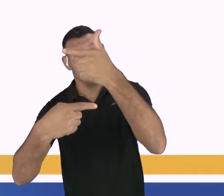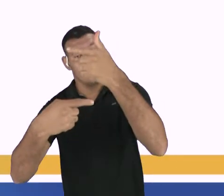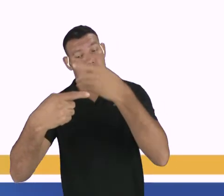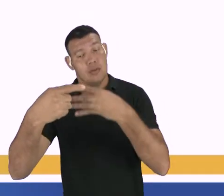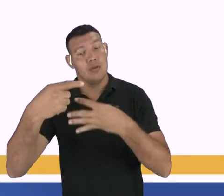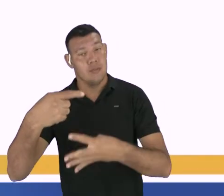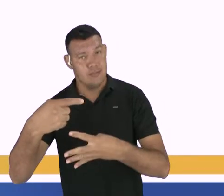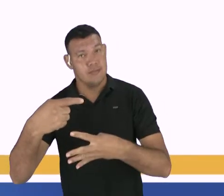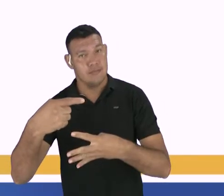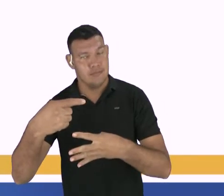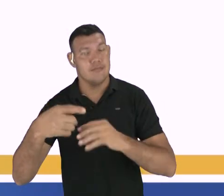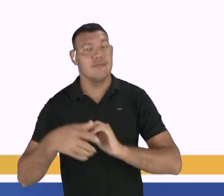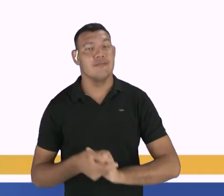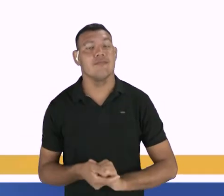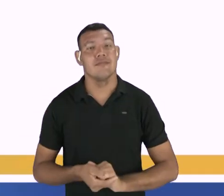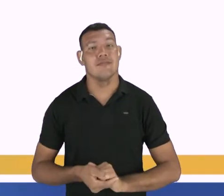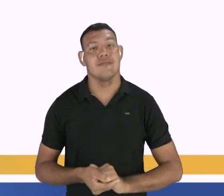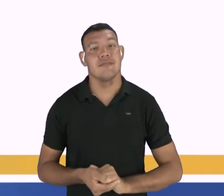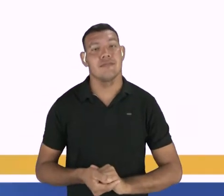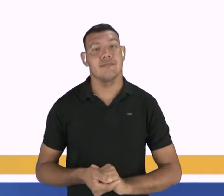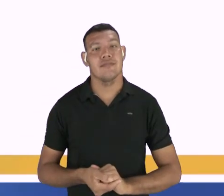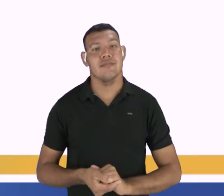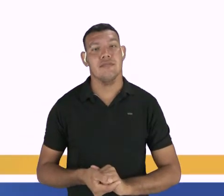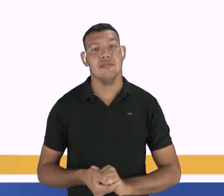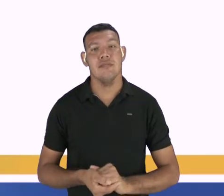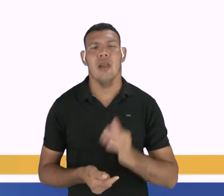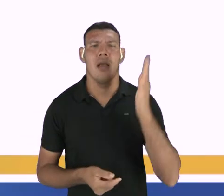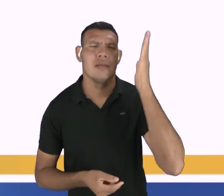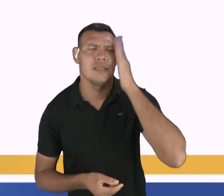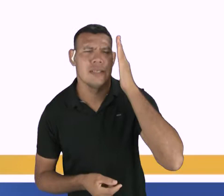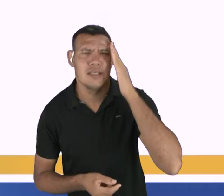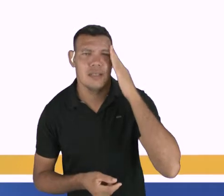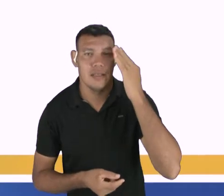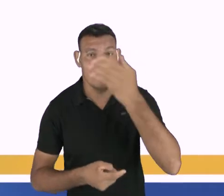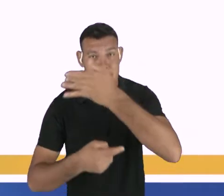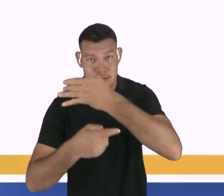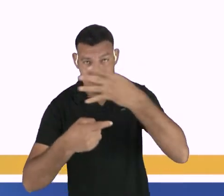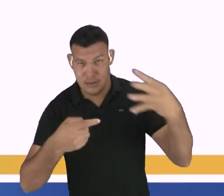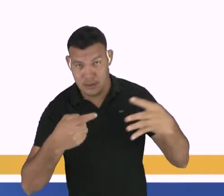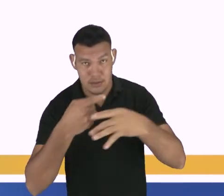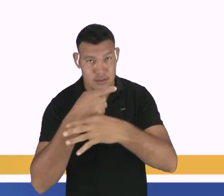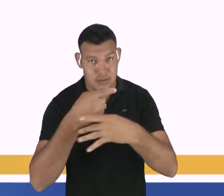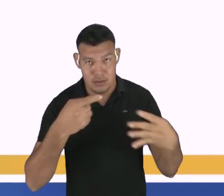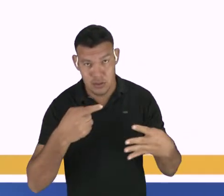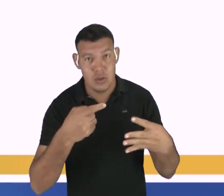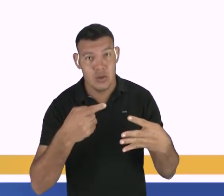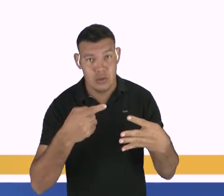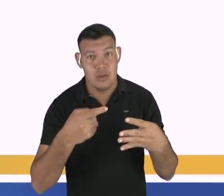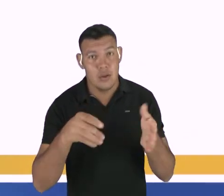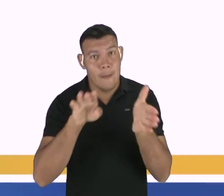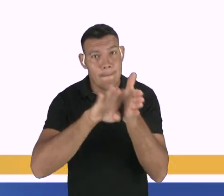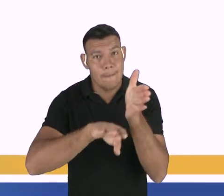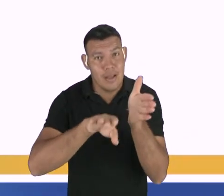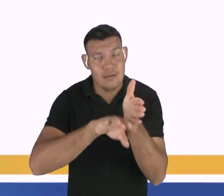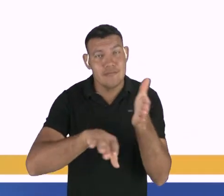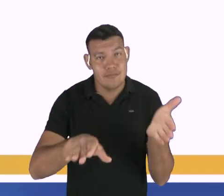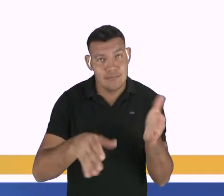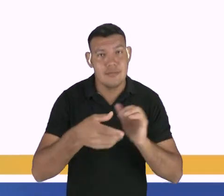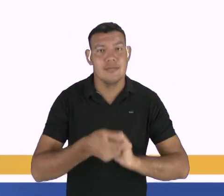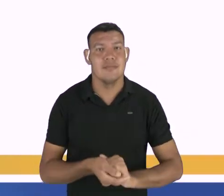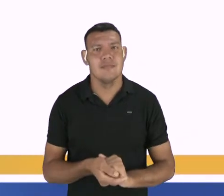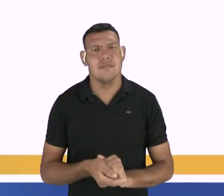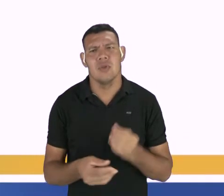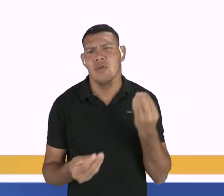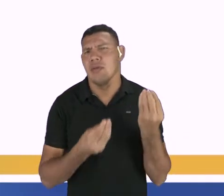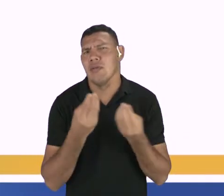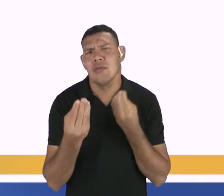mais 2/4. Para saber qual é a fração que representa a parte do bolo que sobrou, precisamos descobrir que